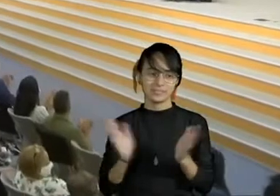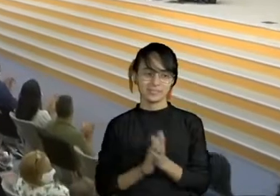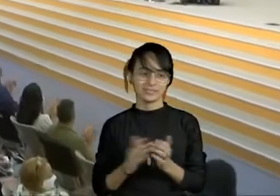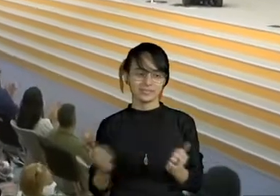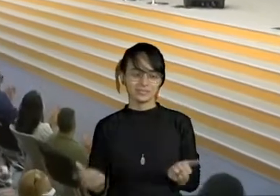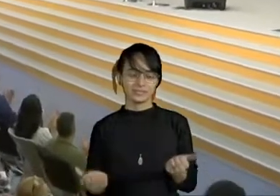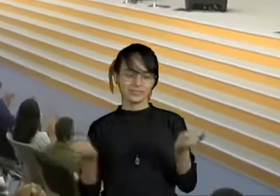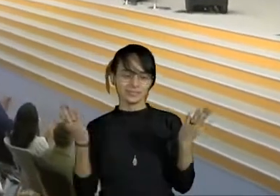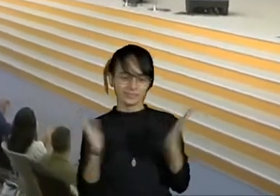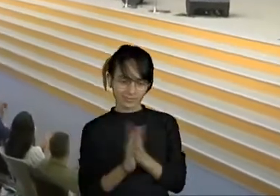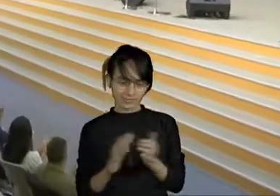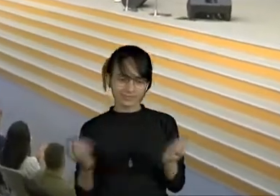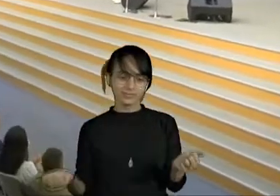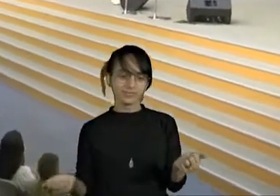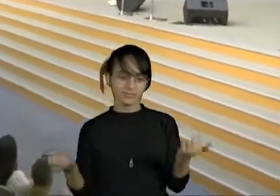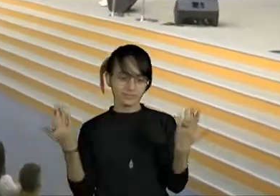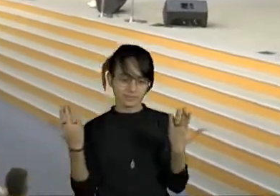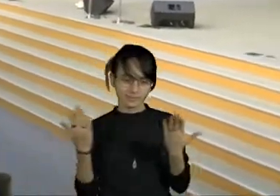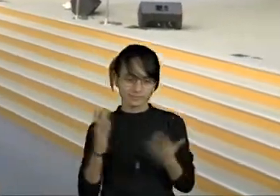Aleluia, aleluia.